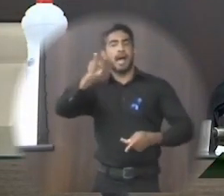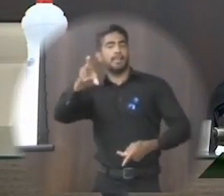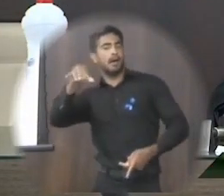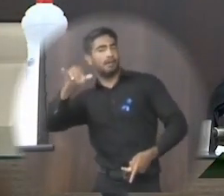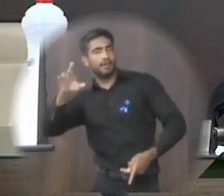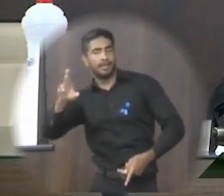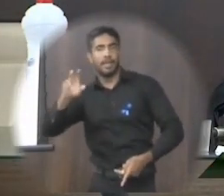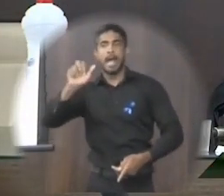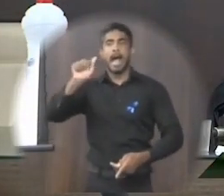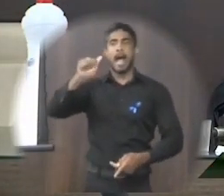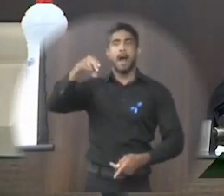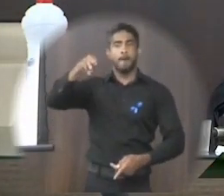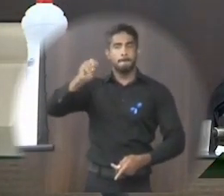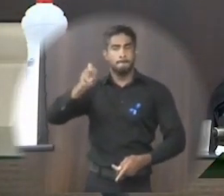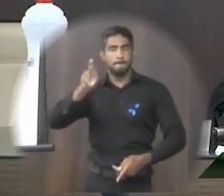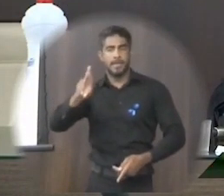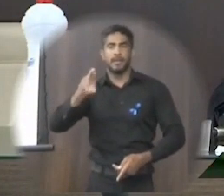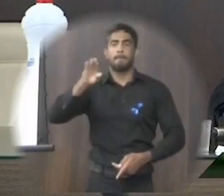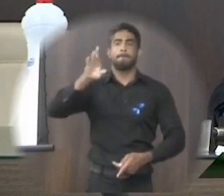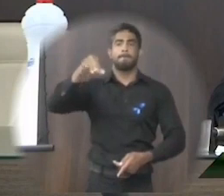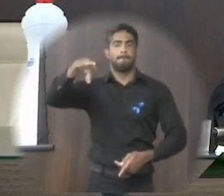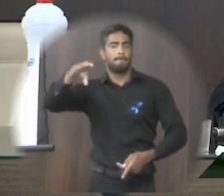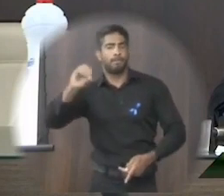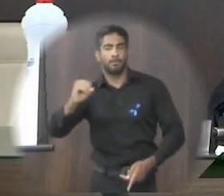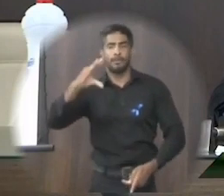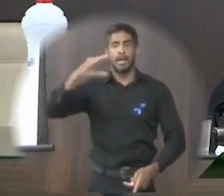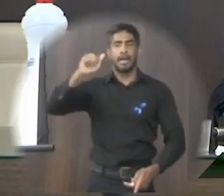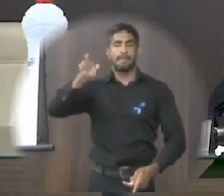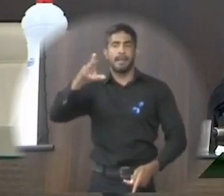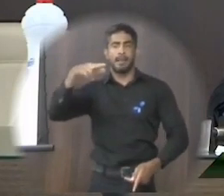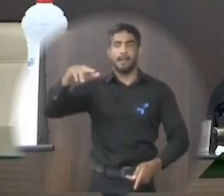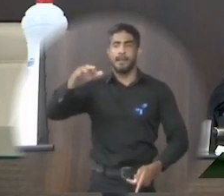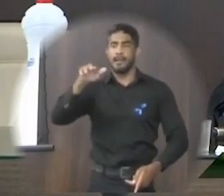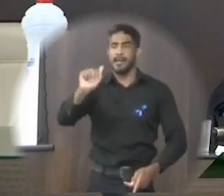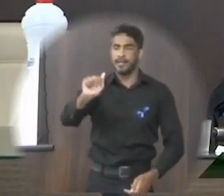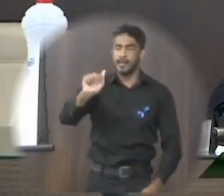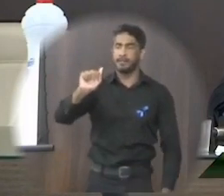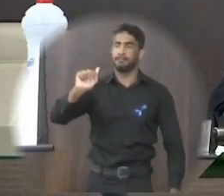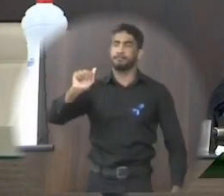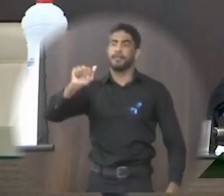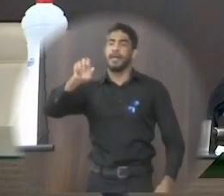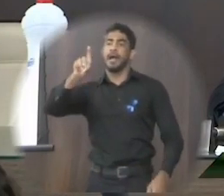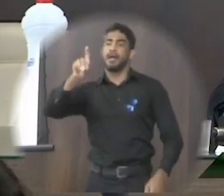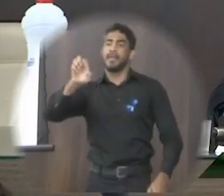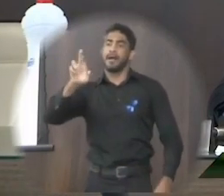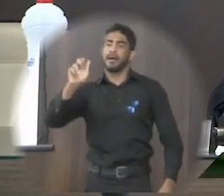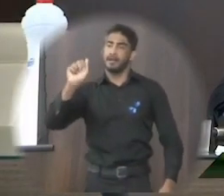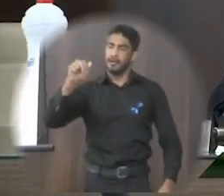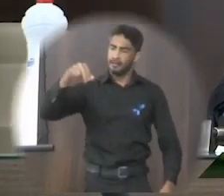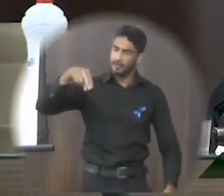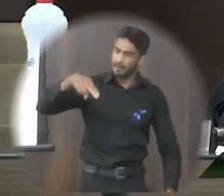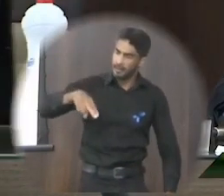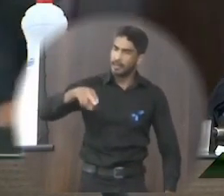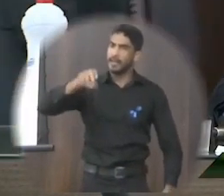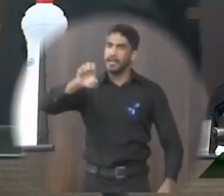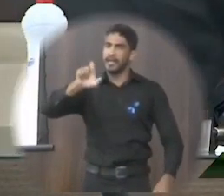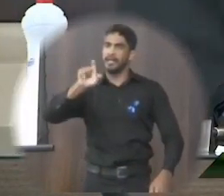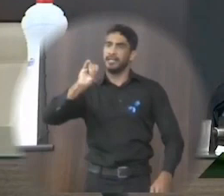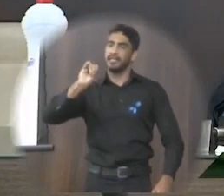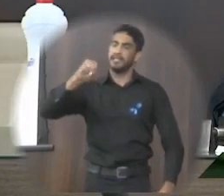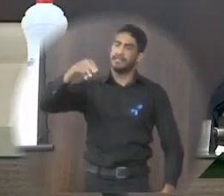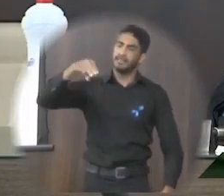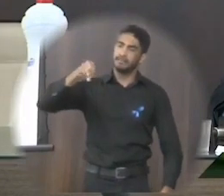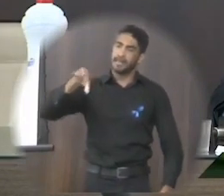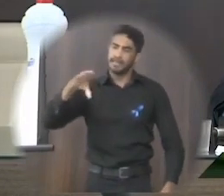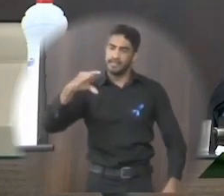Almir Dias Santos, Bruno Henrique Oliveira Mendes, Carmelina Romana da Silva Teixeira, Derlan Miranda dos Reis, Elismácio